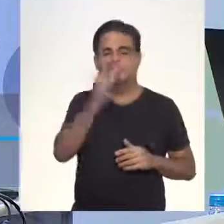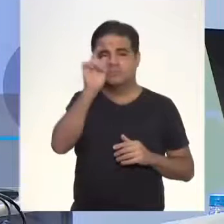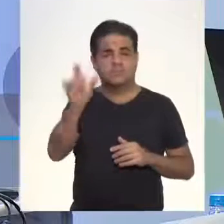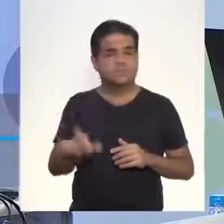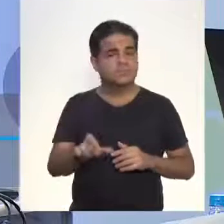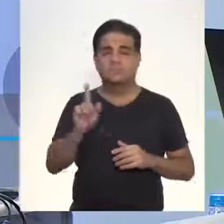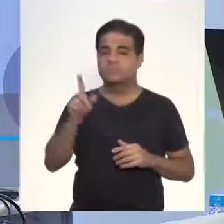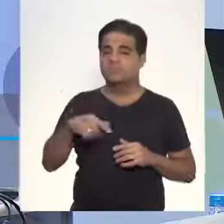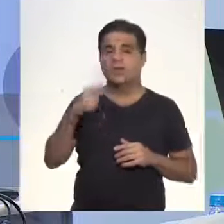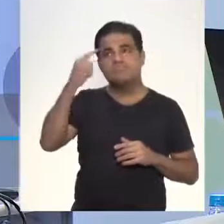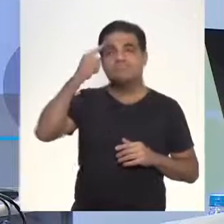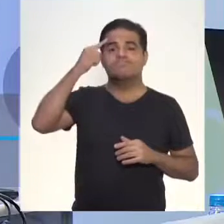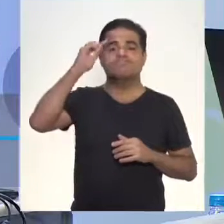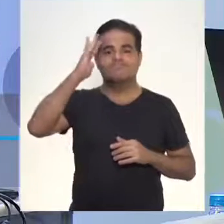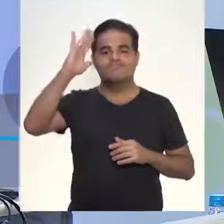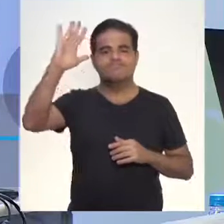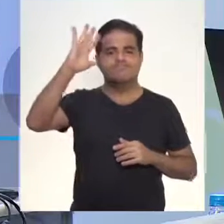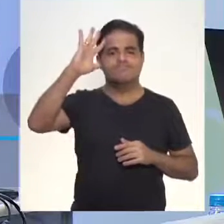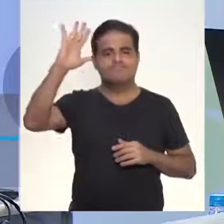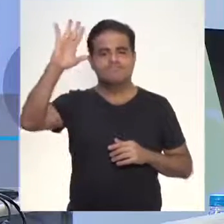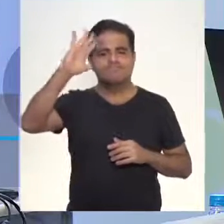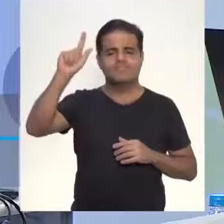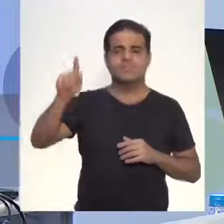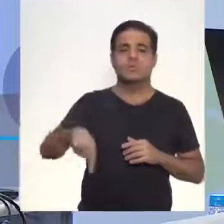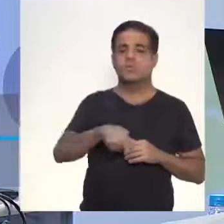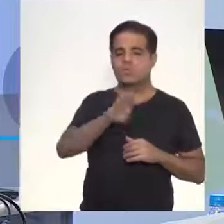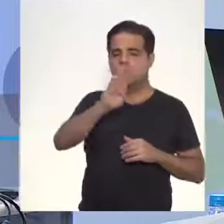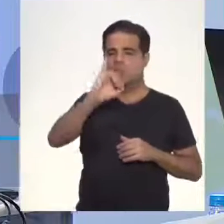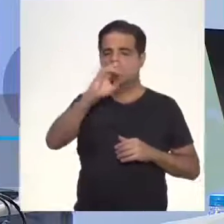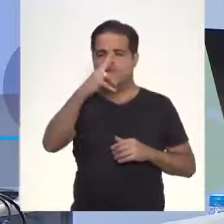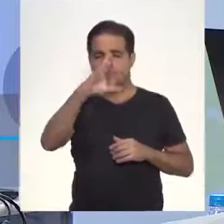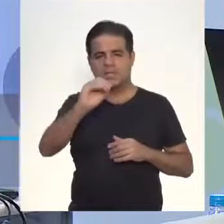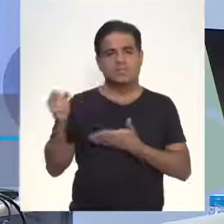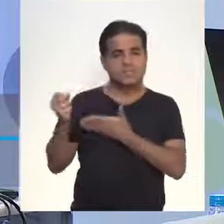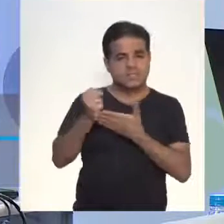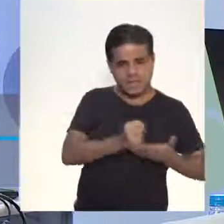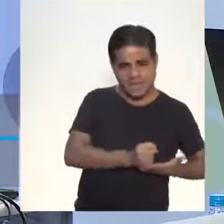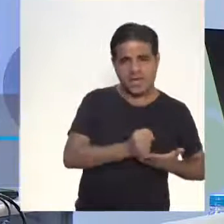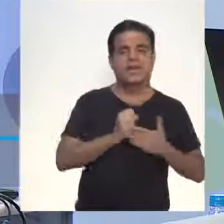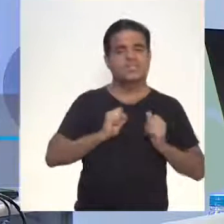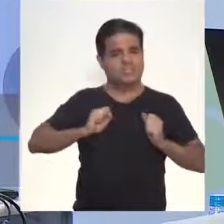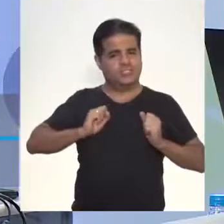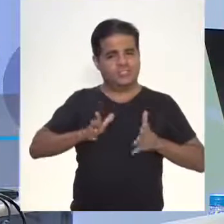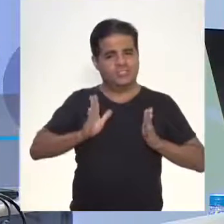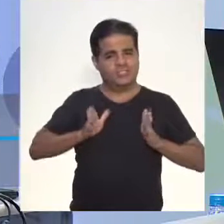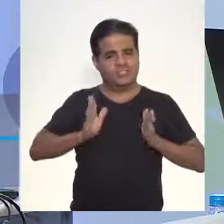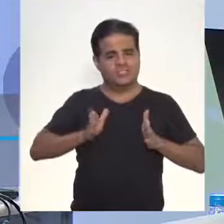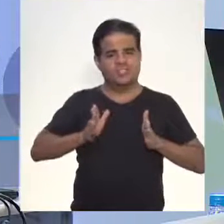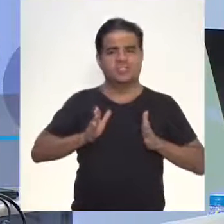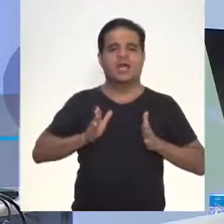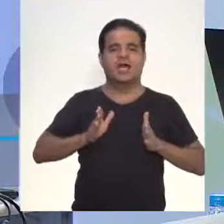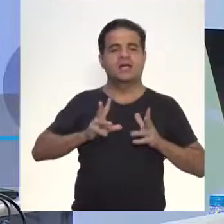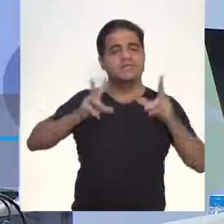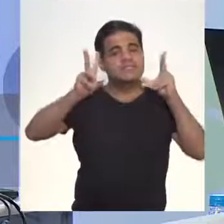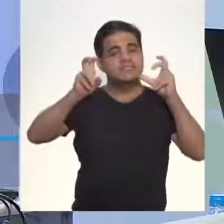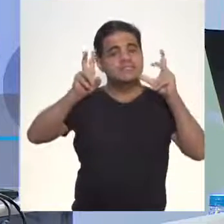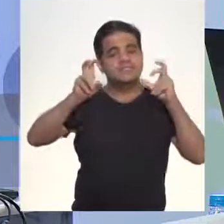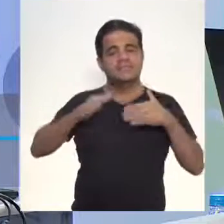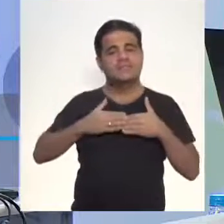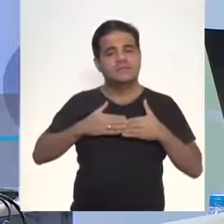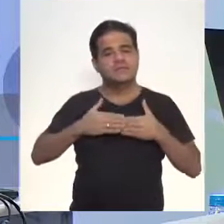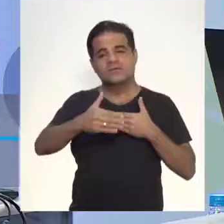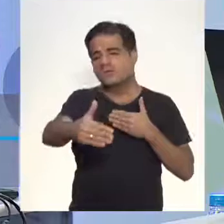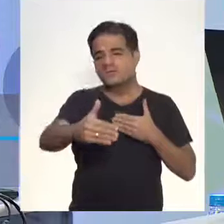é racional, né? E o bicho já traz a parte pejorativa já carregada nele, né? Essa questão de ser